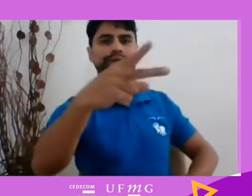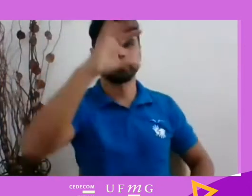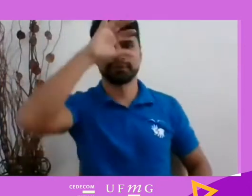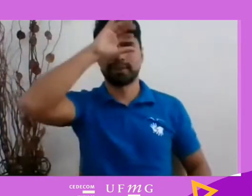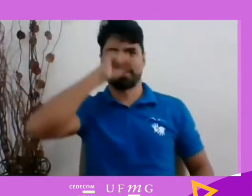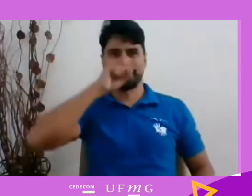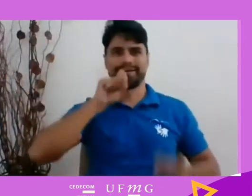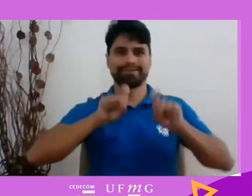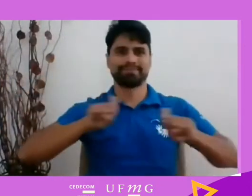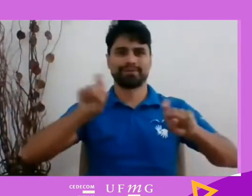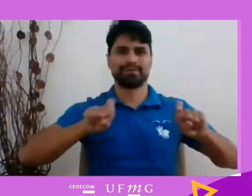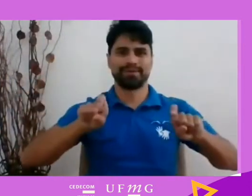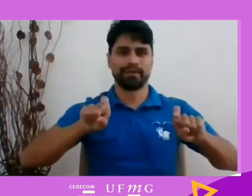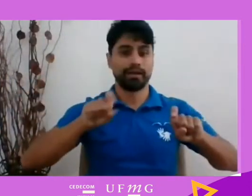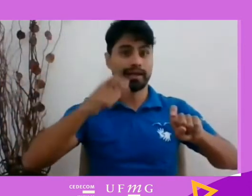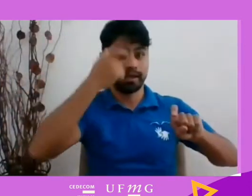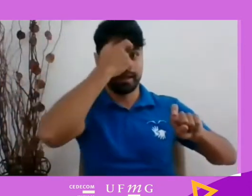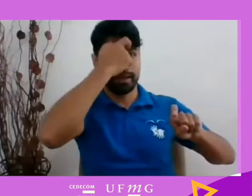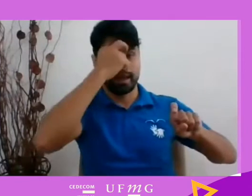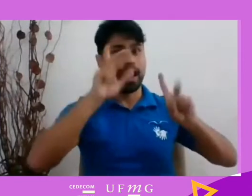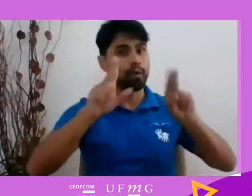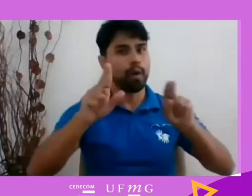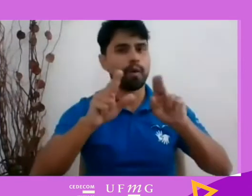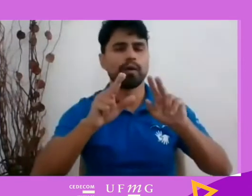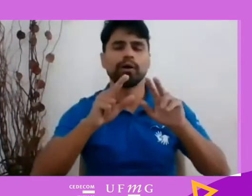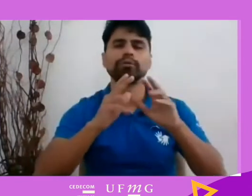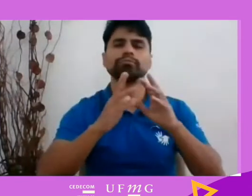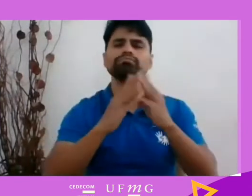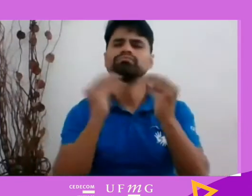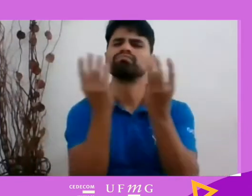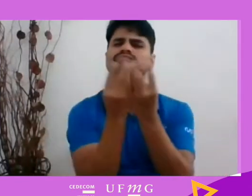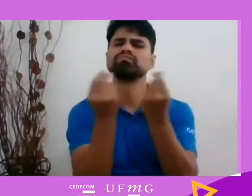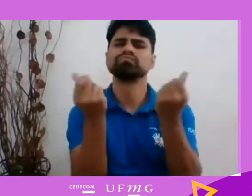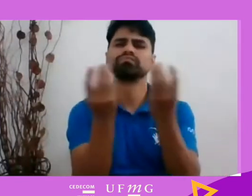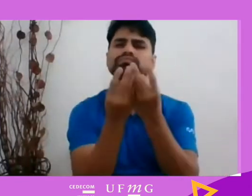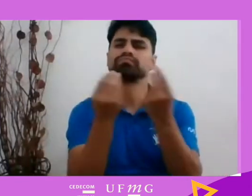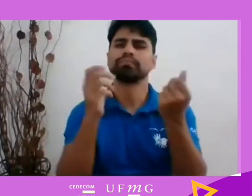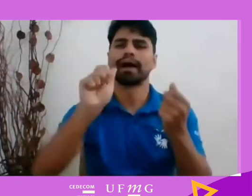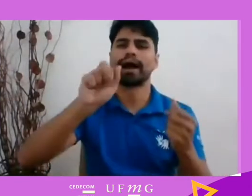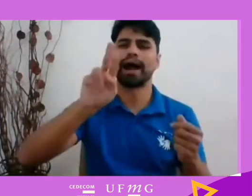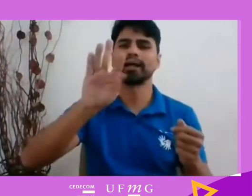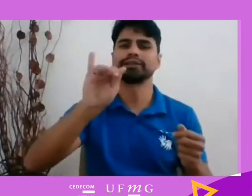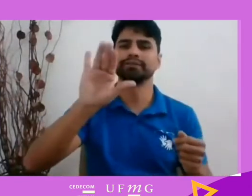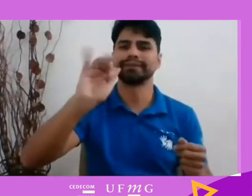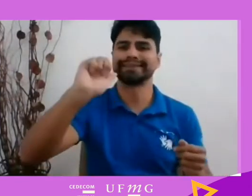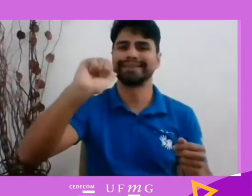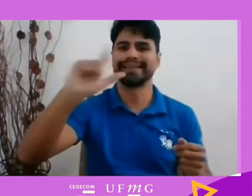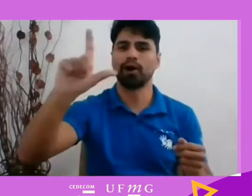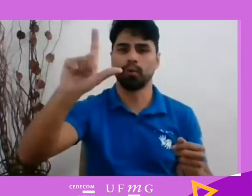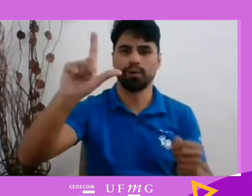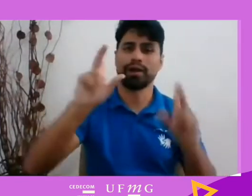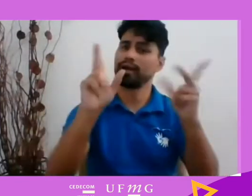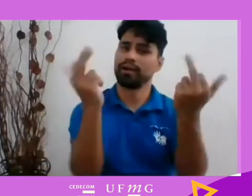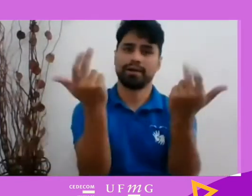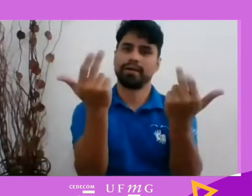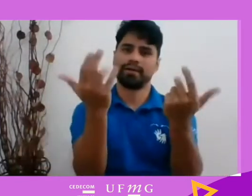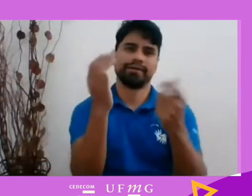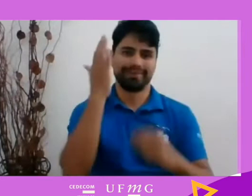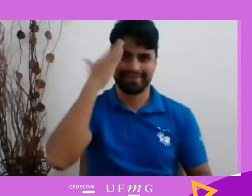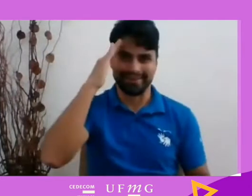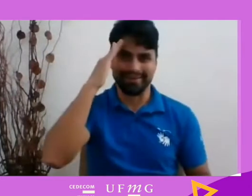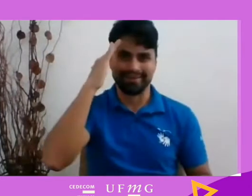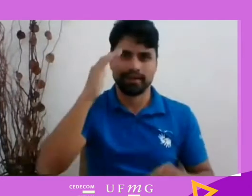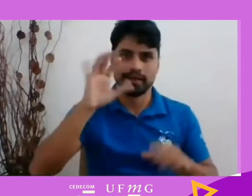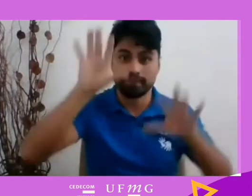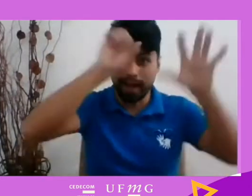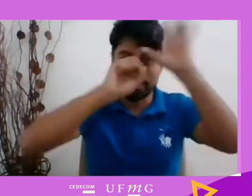ação cotidiana. Né? E a gente observa isso, por exemplo, isso é mais claramente observável no Twitter por causa dos Trend